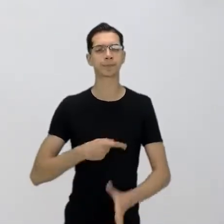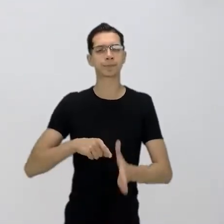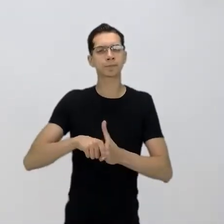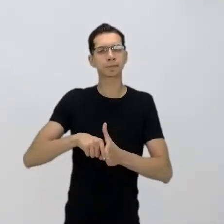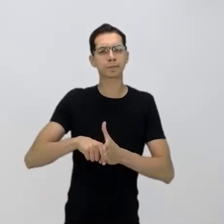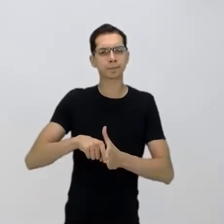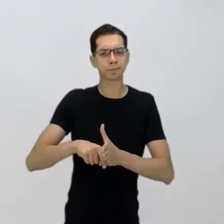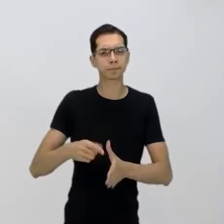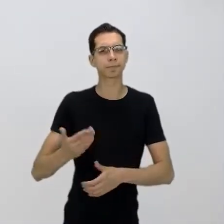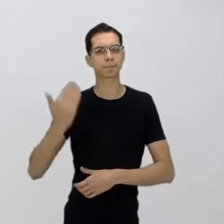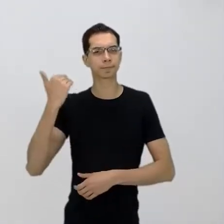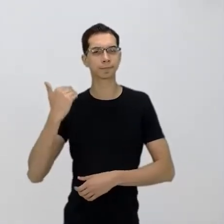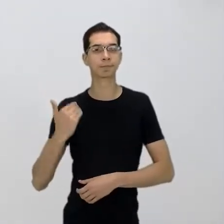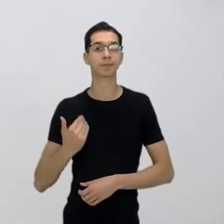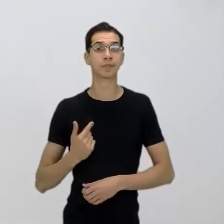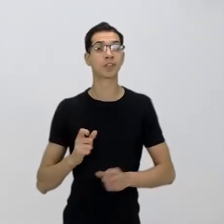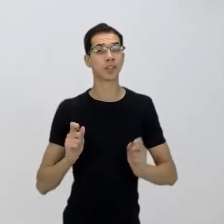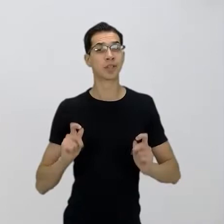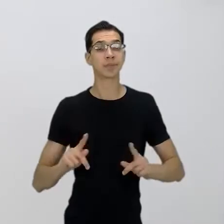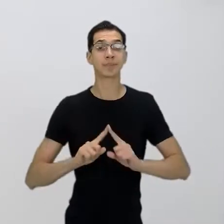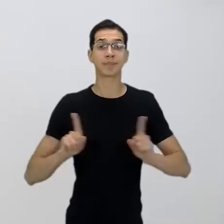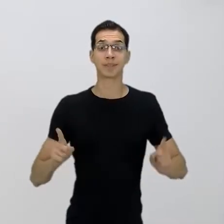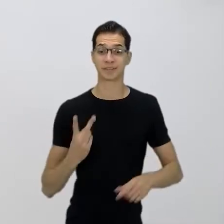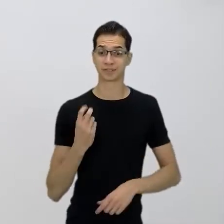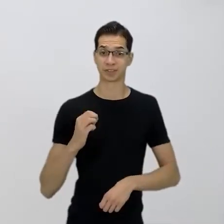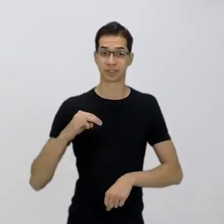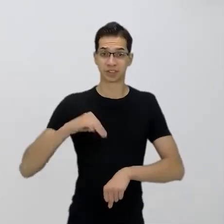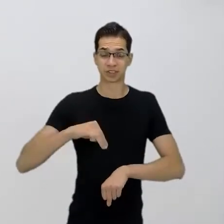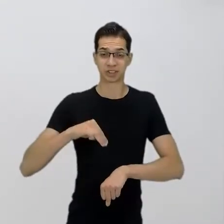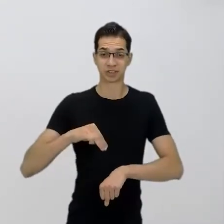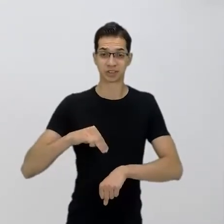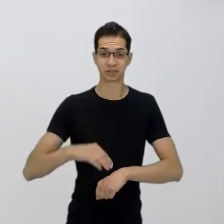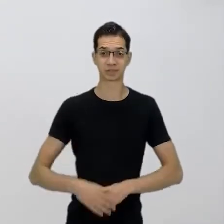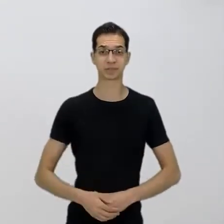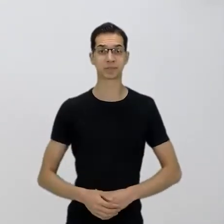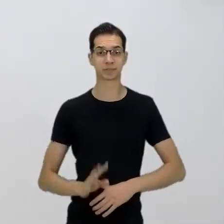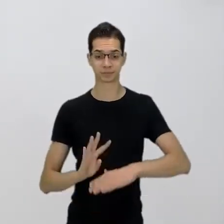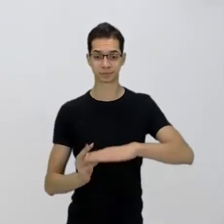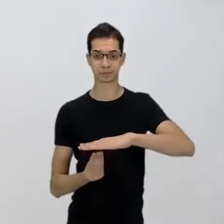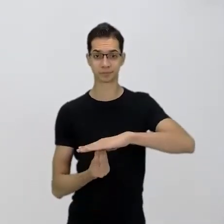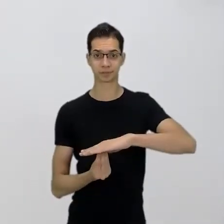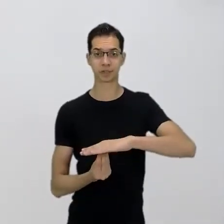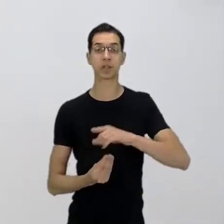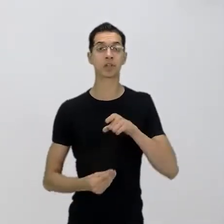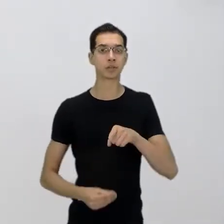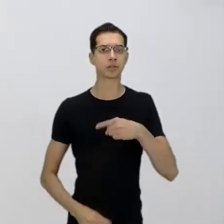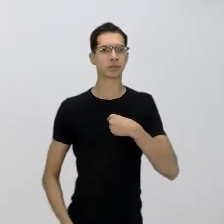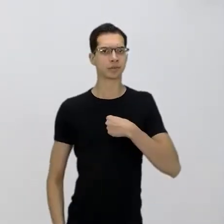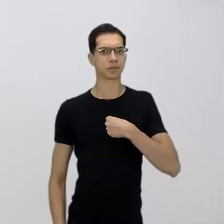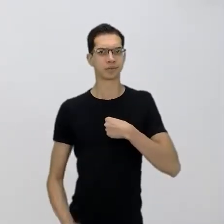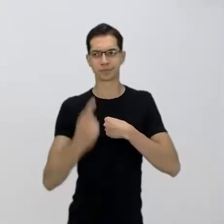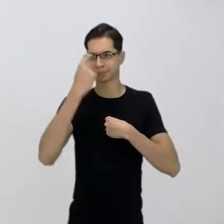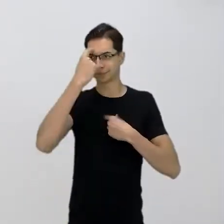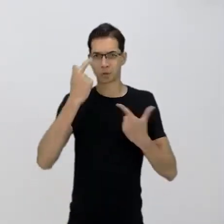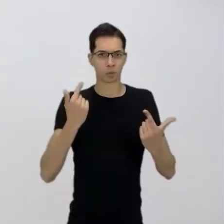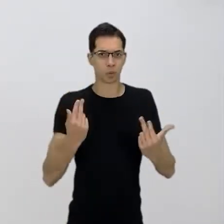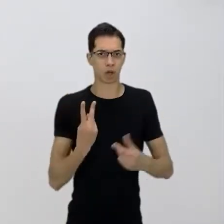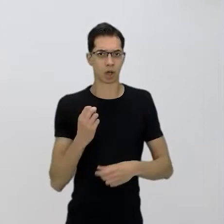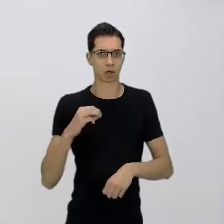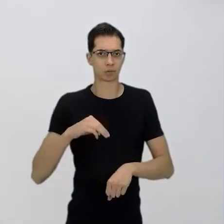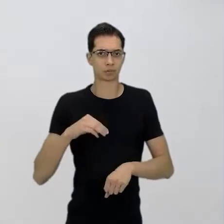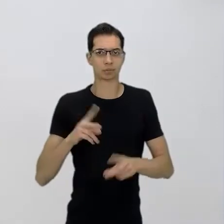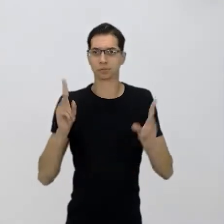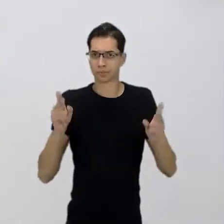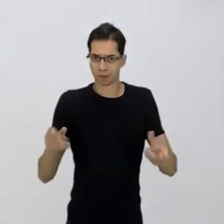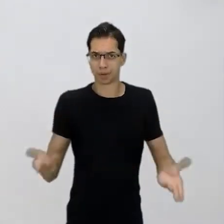C1, mas 20 minutos lá do repositório, para você e para mim, é a mesma coisa. O que a gente